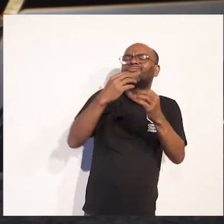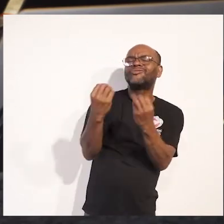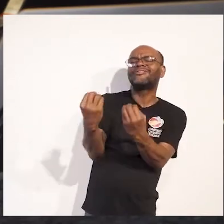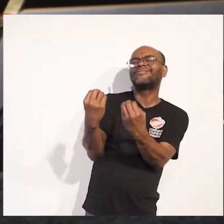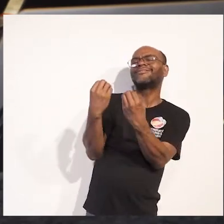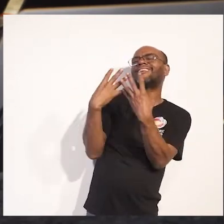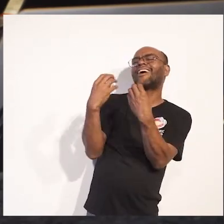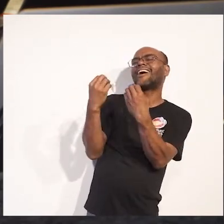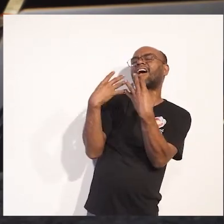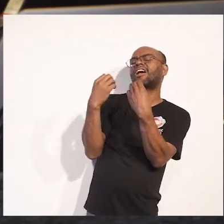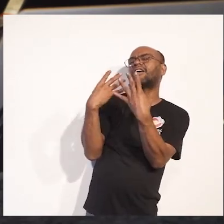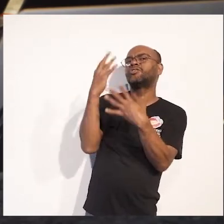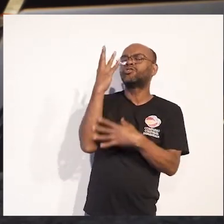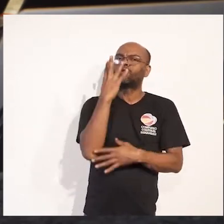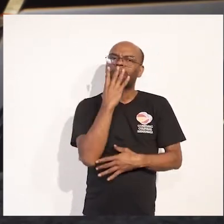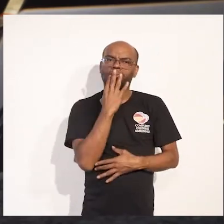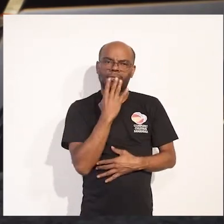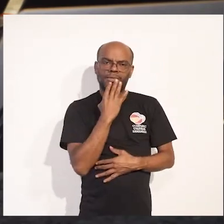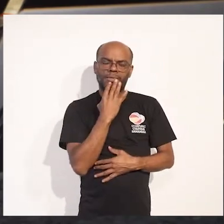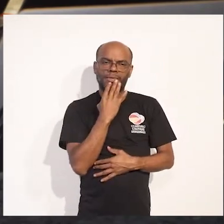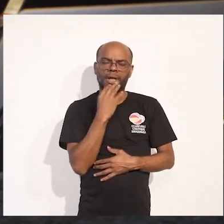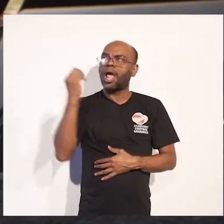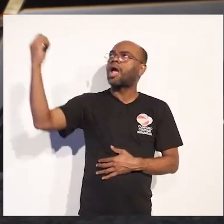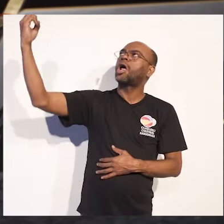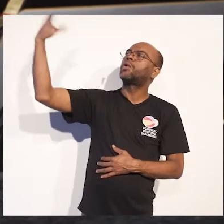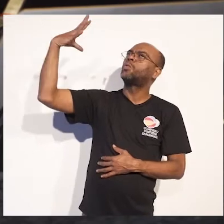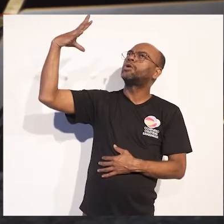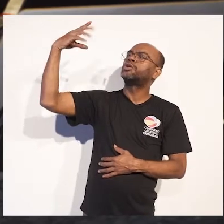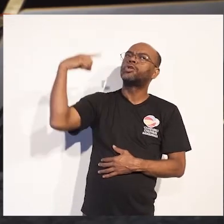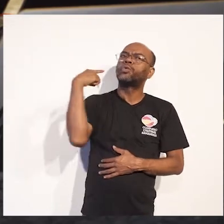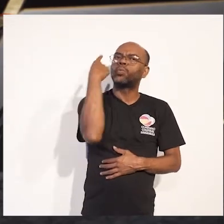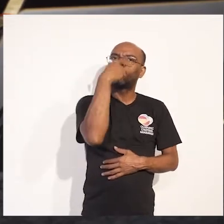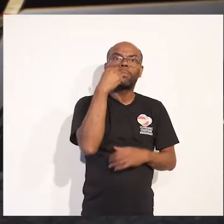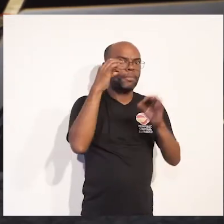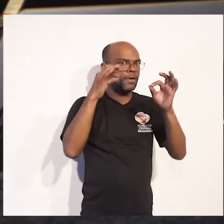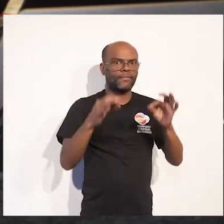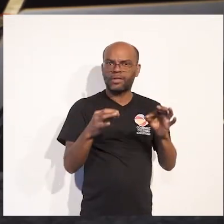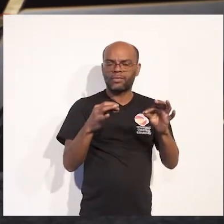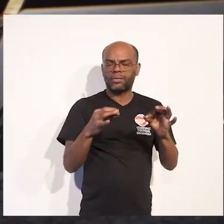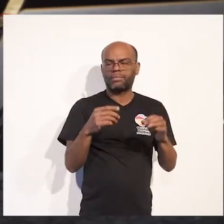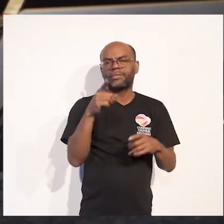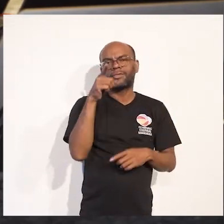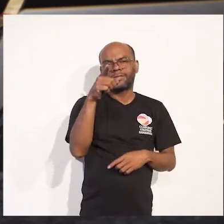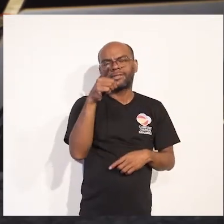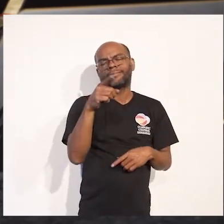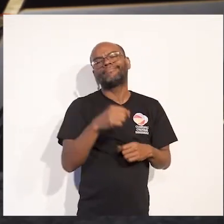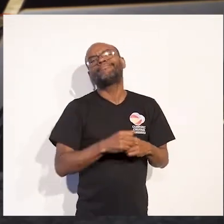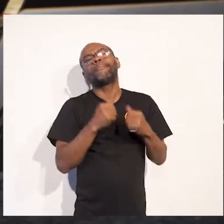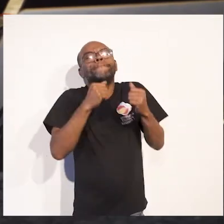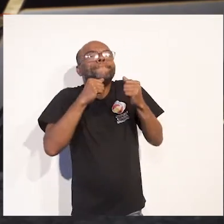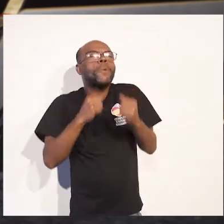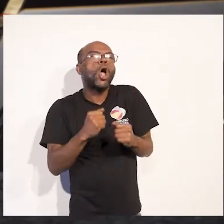cores. Então, se você tem essa luz do sol e um olho perfeito, você está capacitado